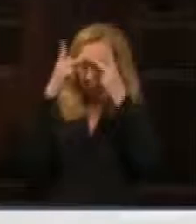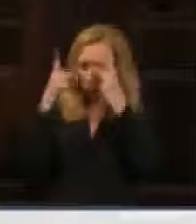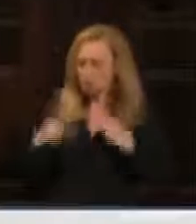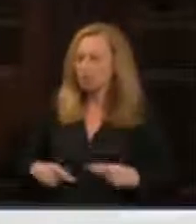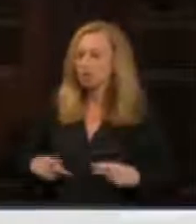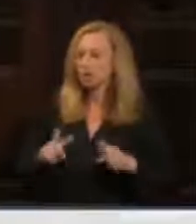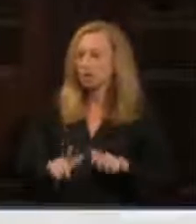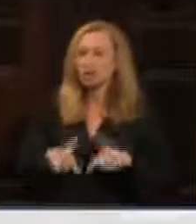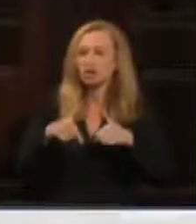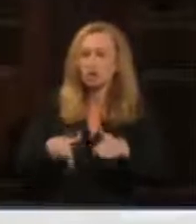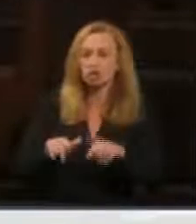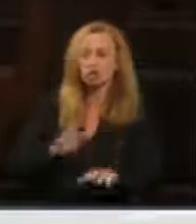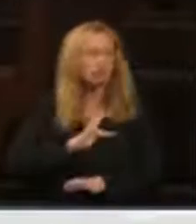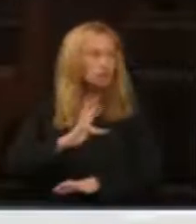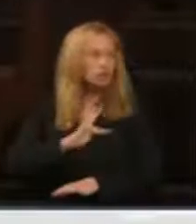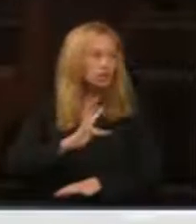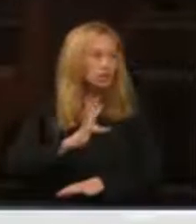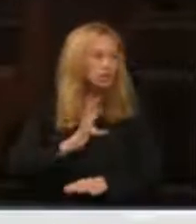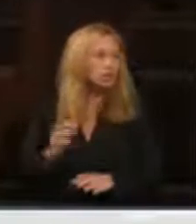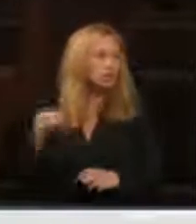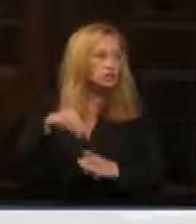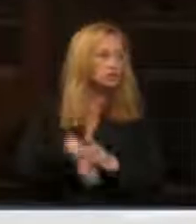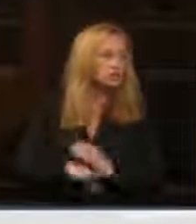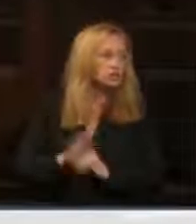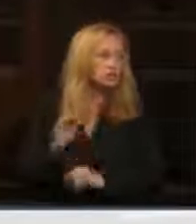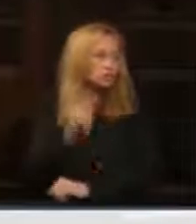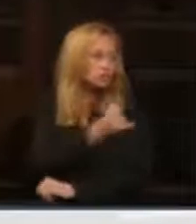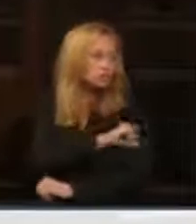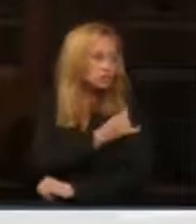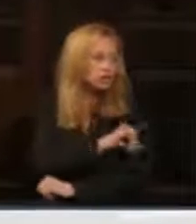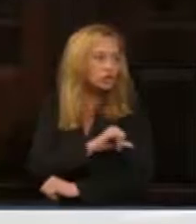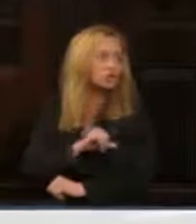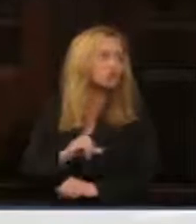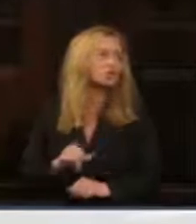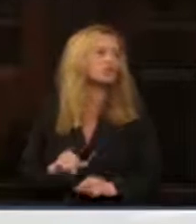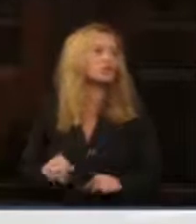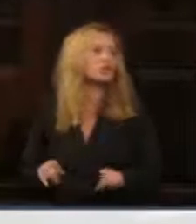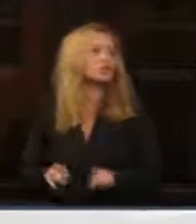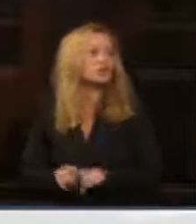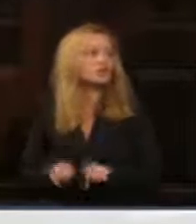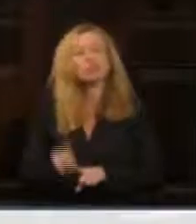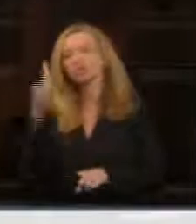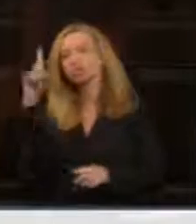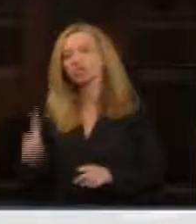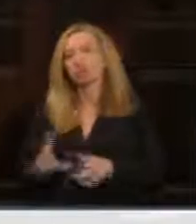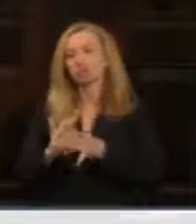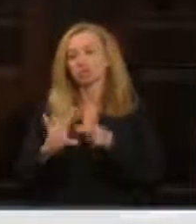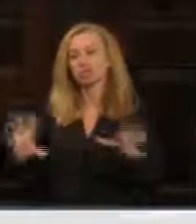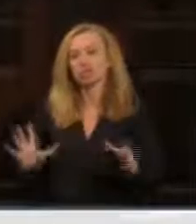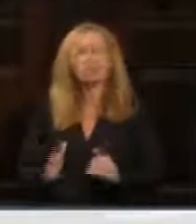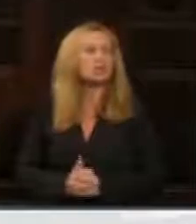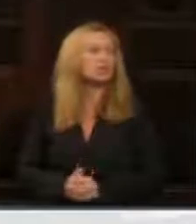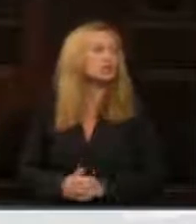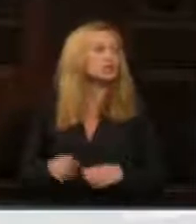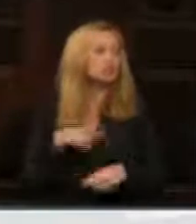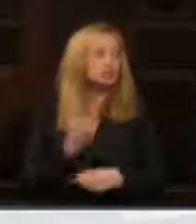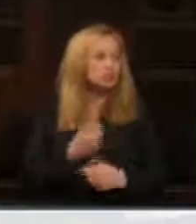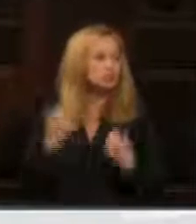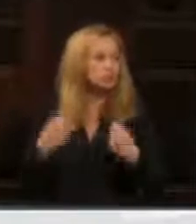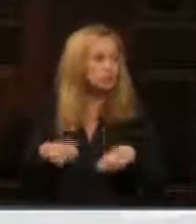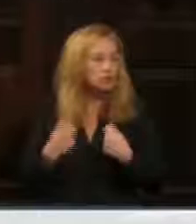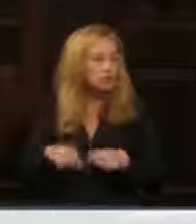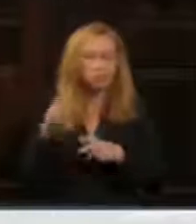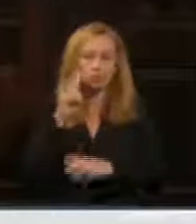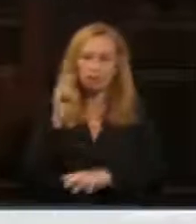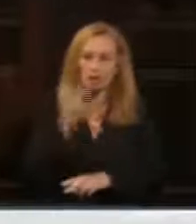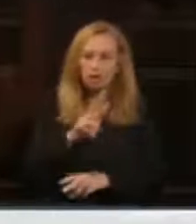operações policiais que ocorrem no Rio de Janeiro e a garantia do Estado Democrático de Direito. A gente precisa